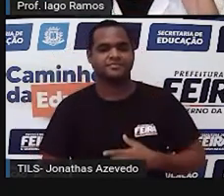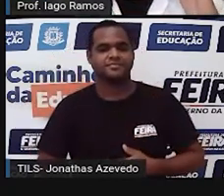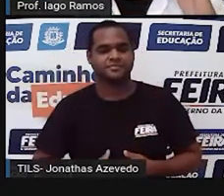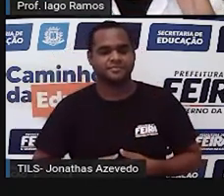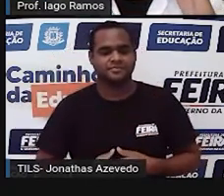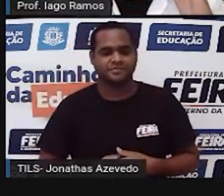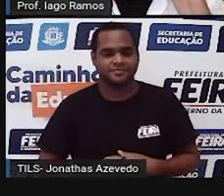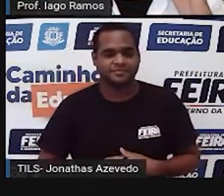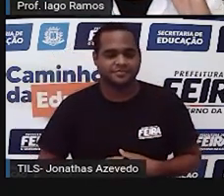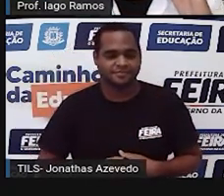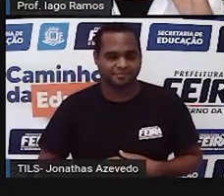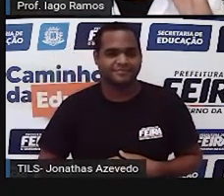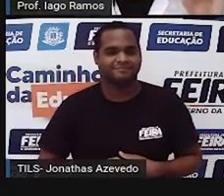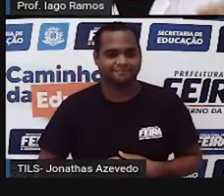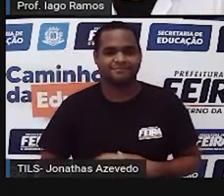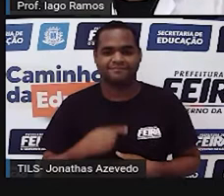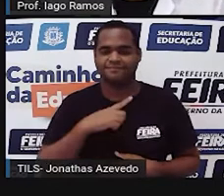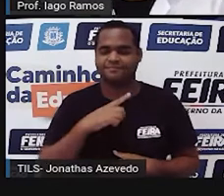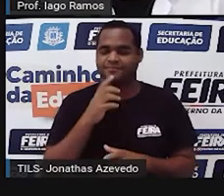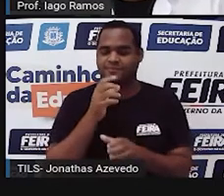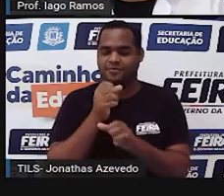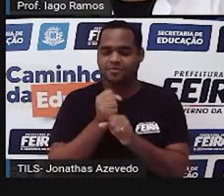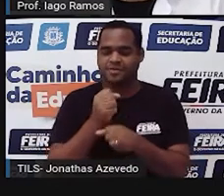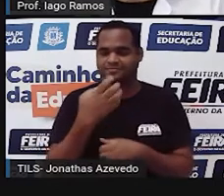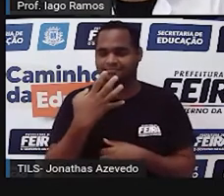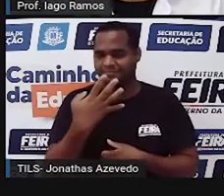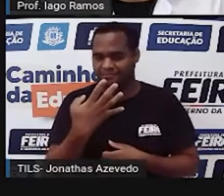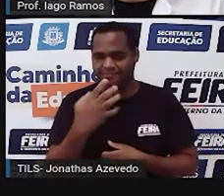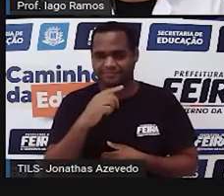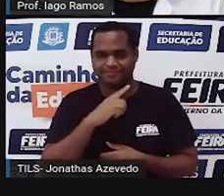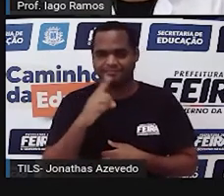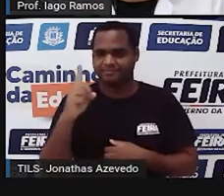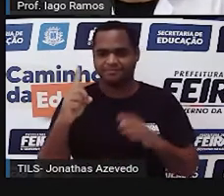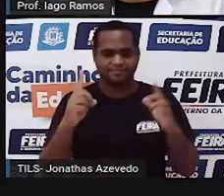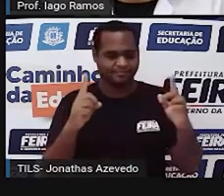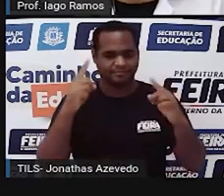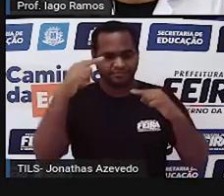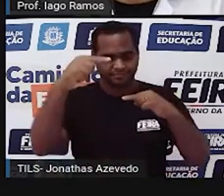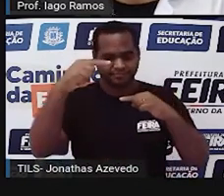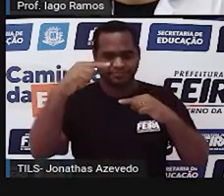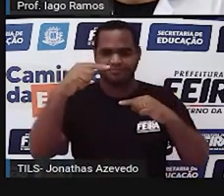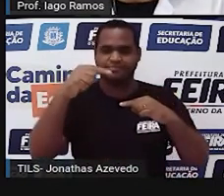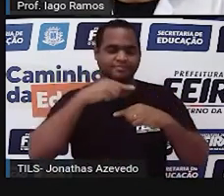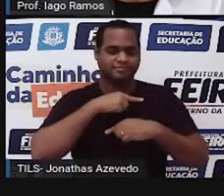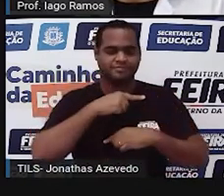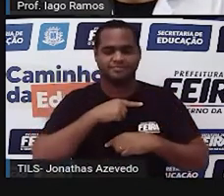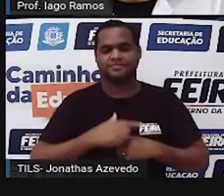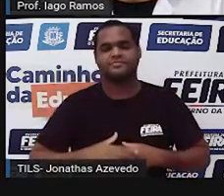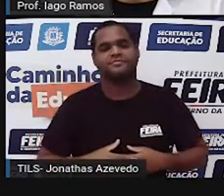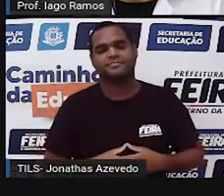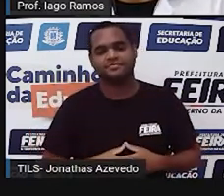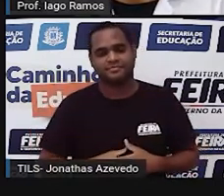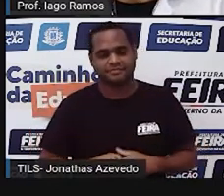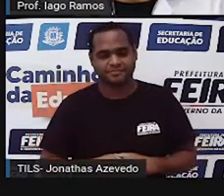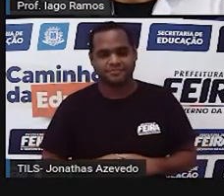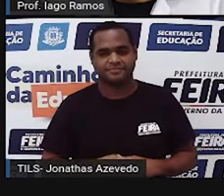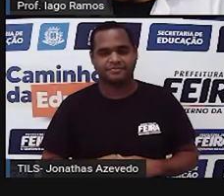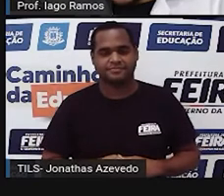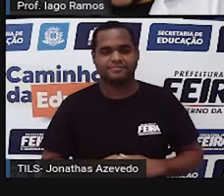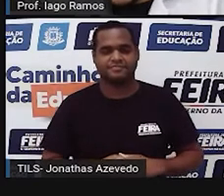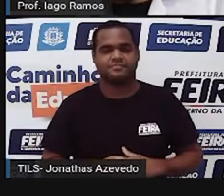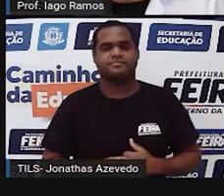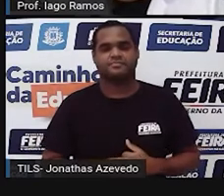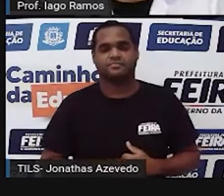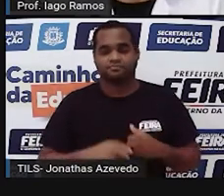uma esquerda né então dá no total quatro lá do Zé quantidade de lados que tem um quadrado